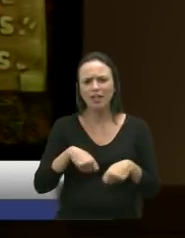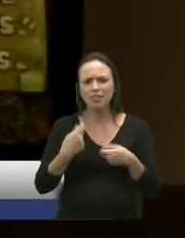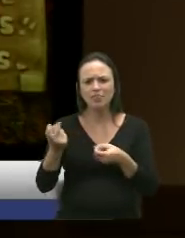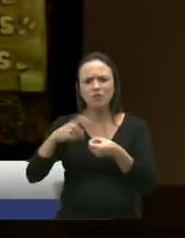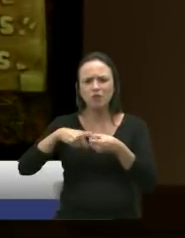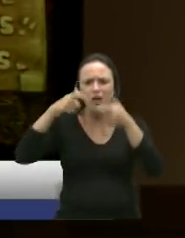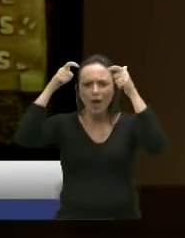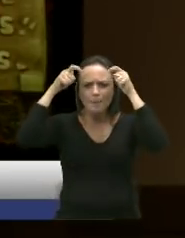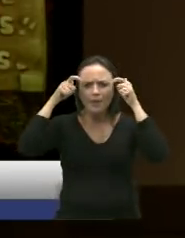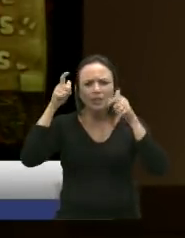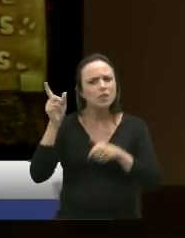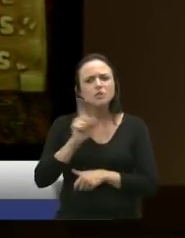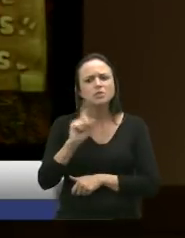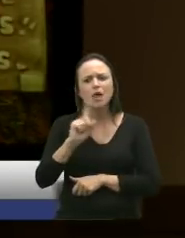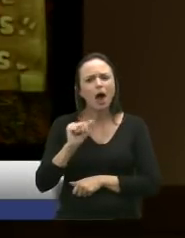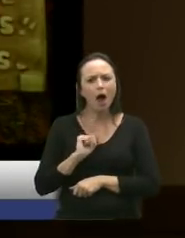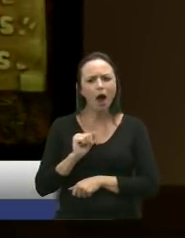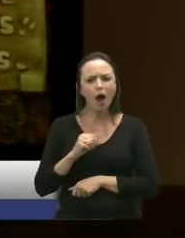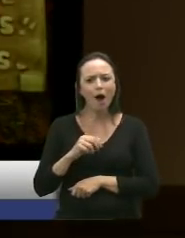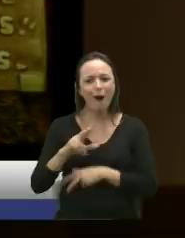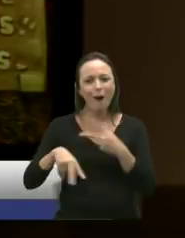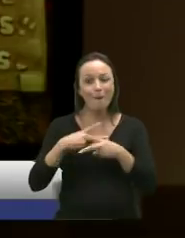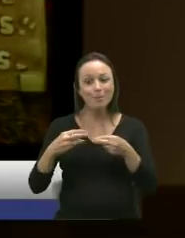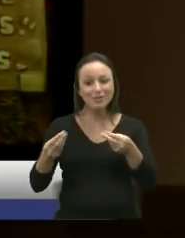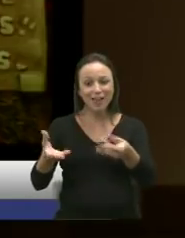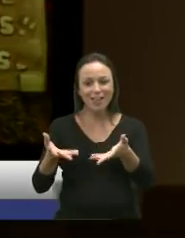Não, esse é um presente do povo de São